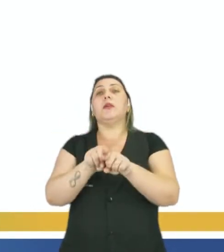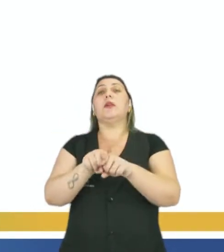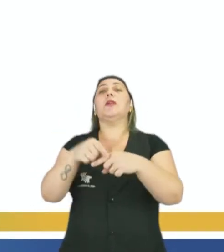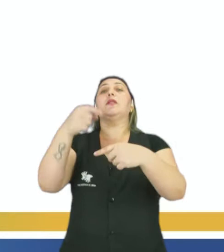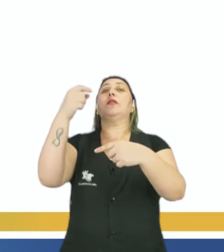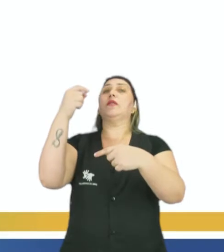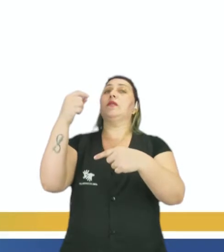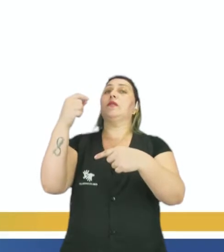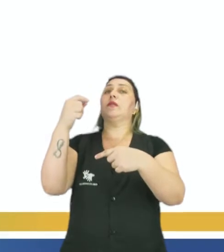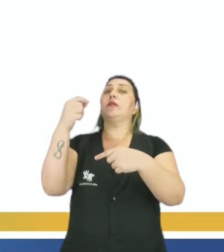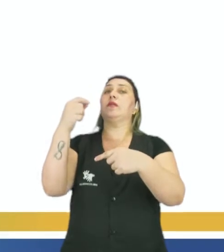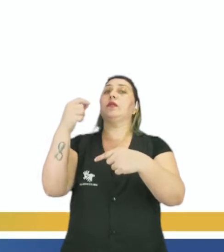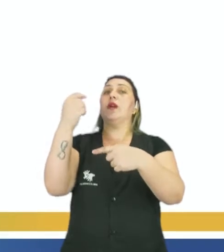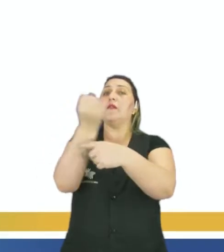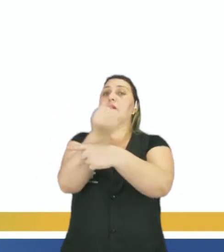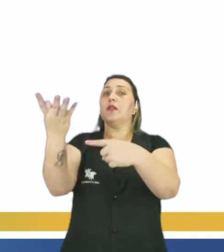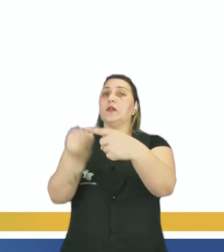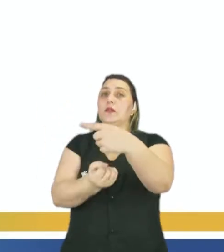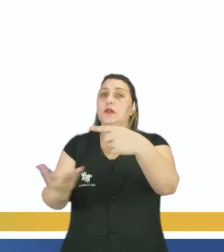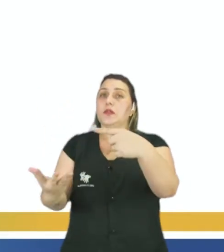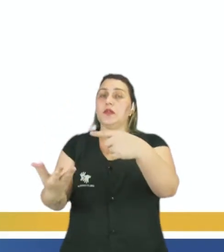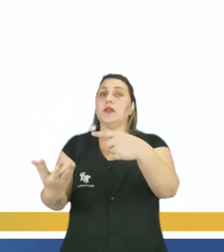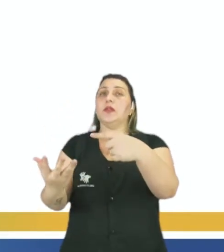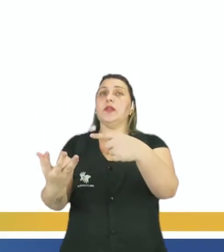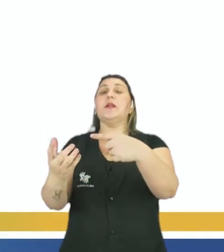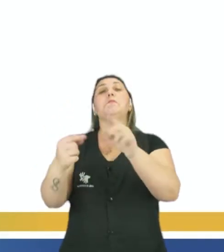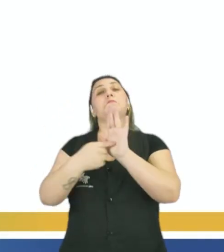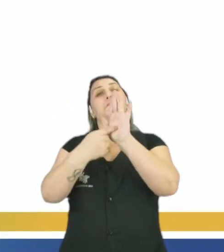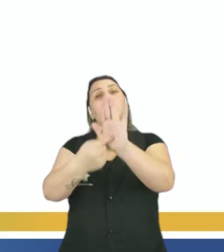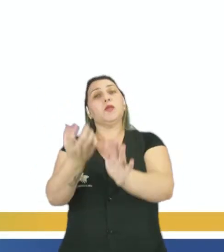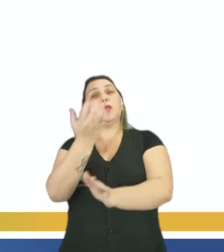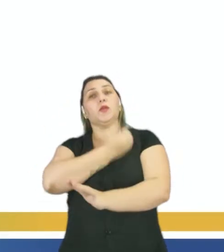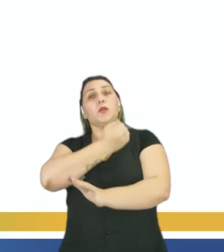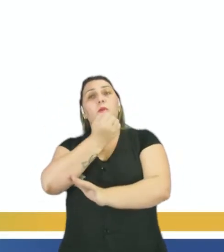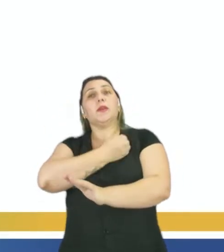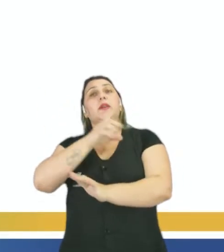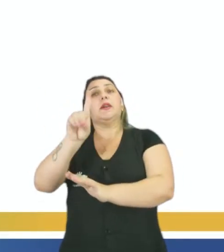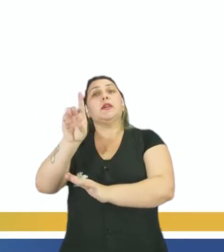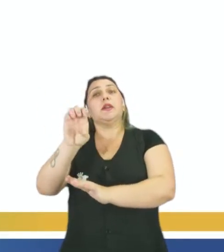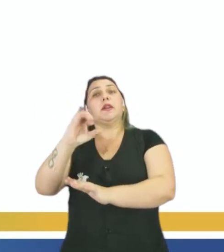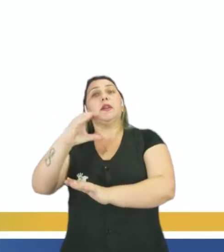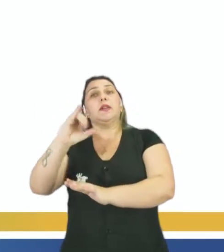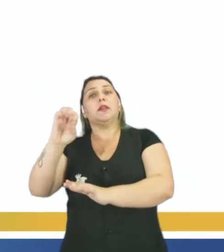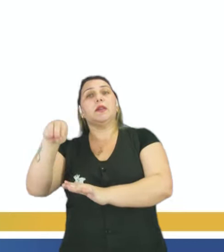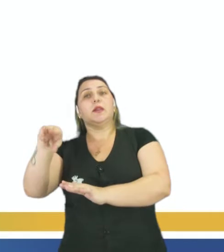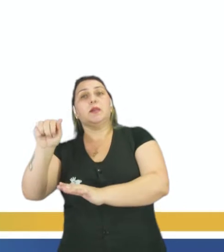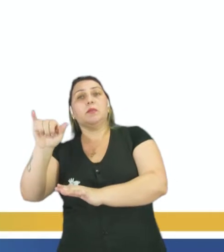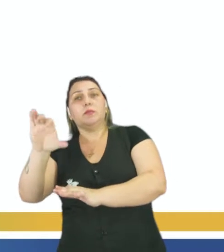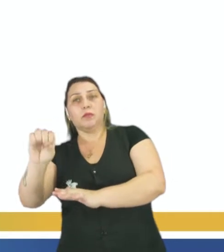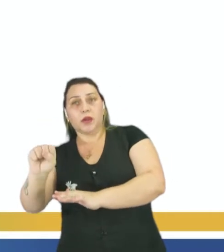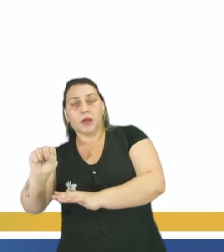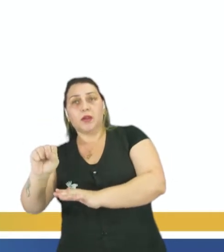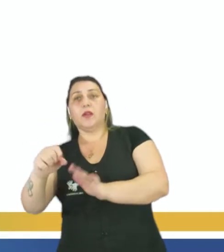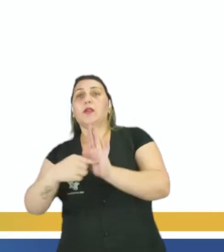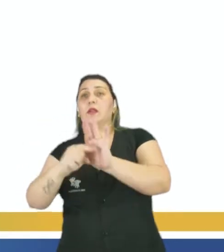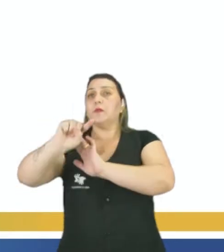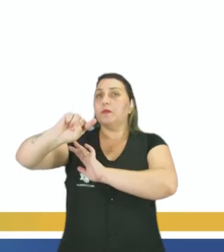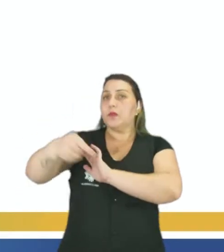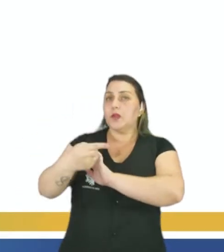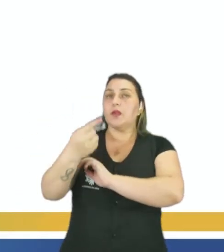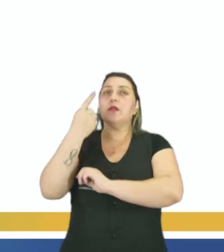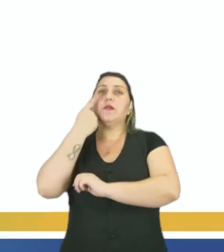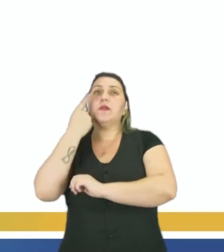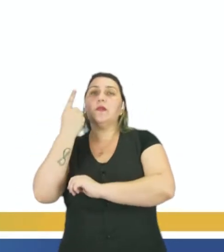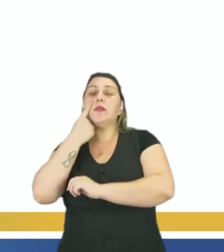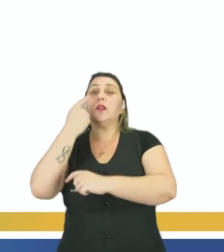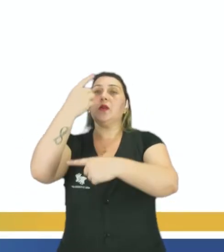de forma fracionária, mas onde apresenta números decimais, ou números com a presença de vírgula. Então veja o